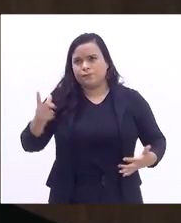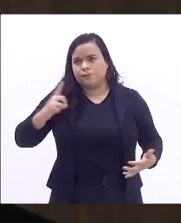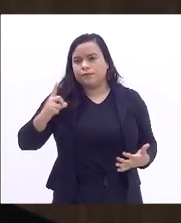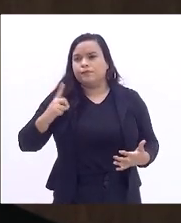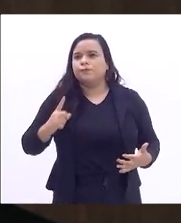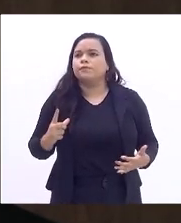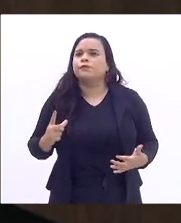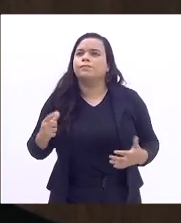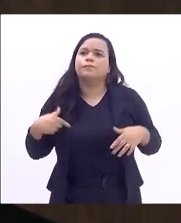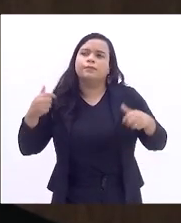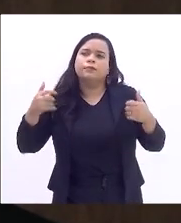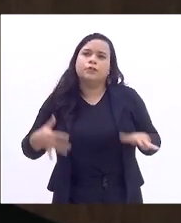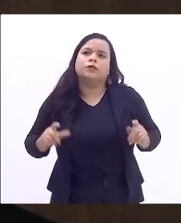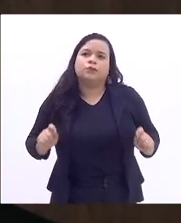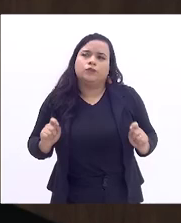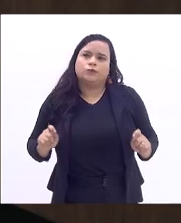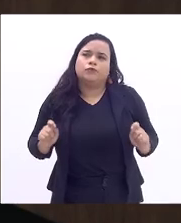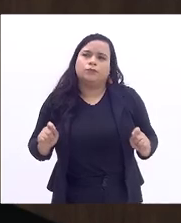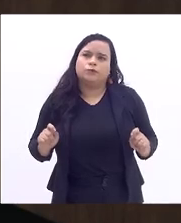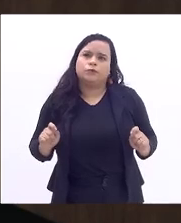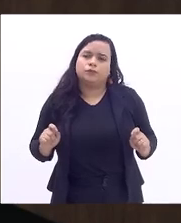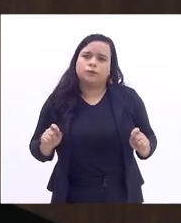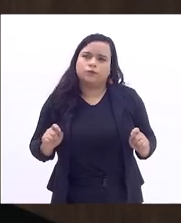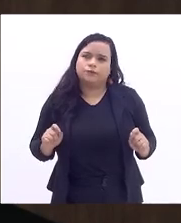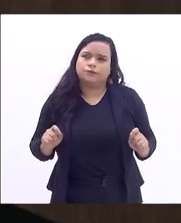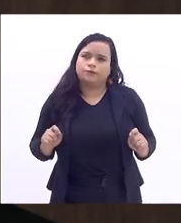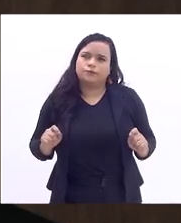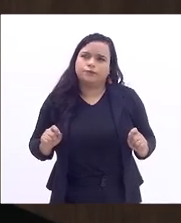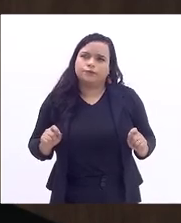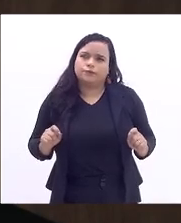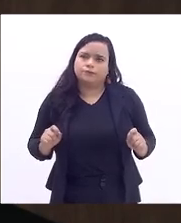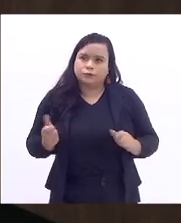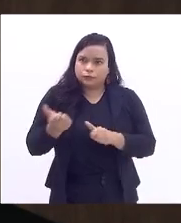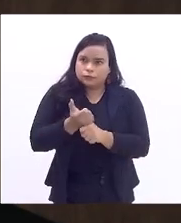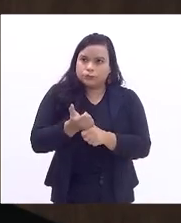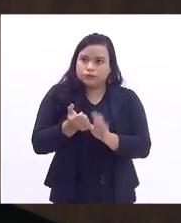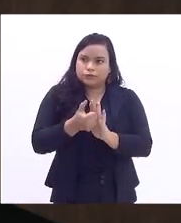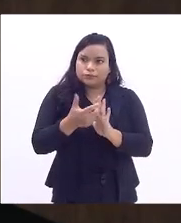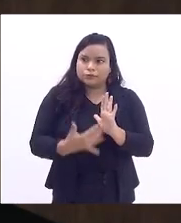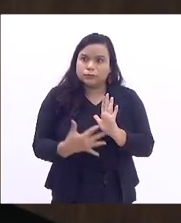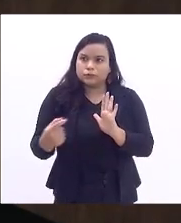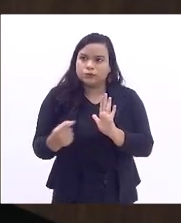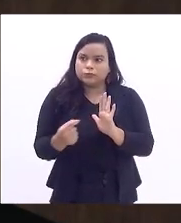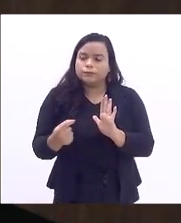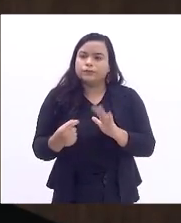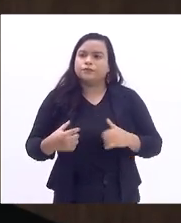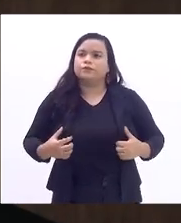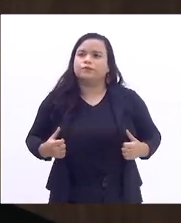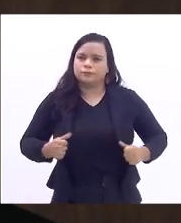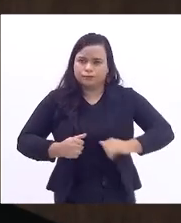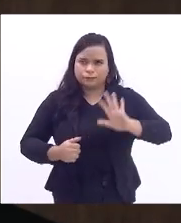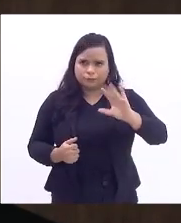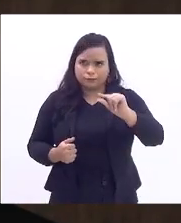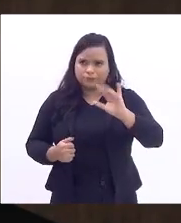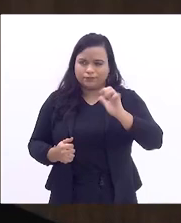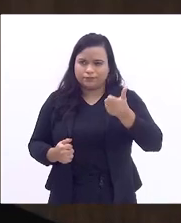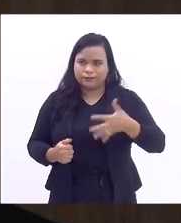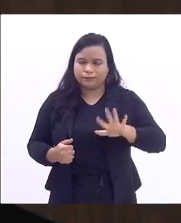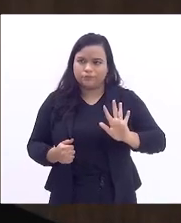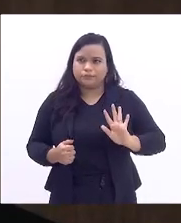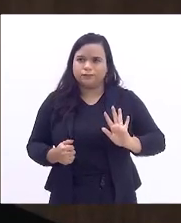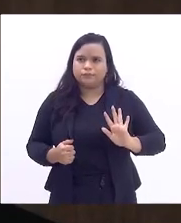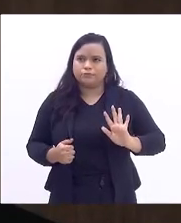o que que vai dizer o substitutivo só uma notícia